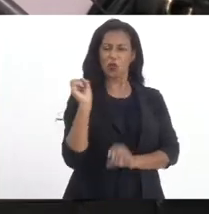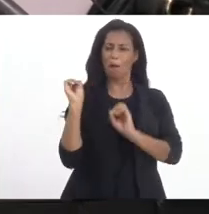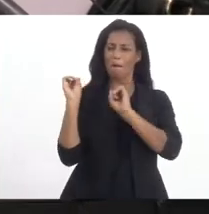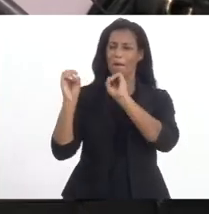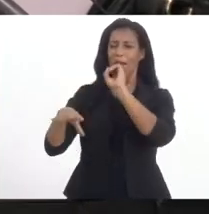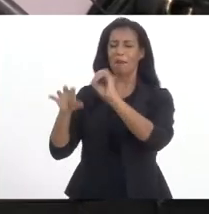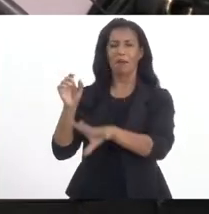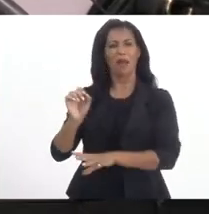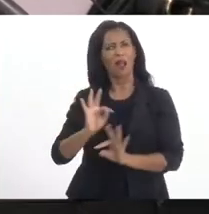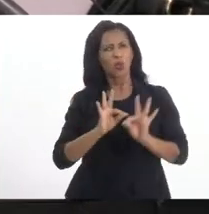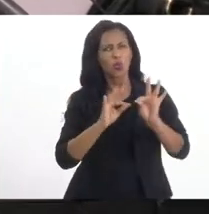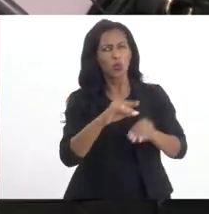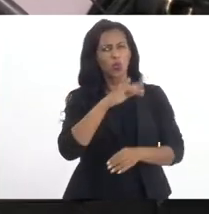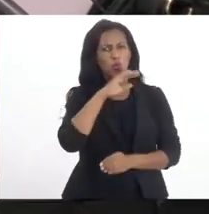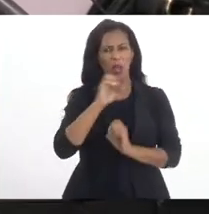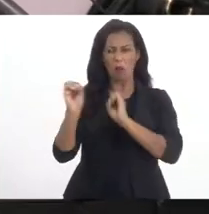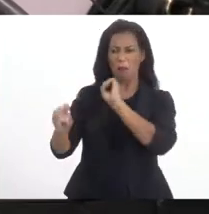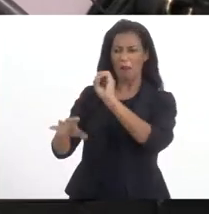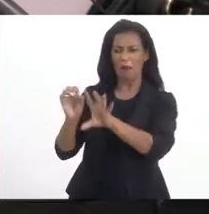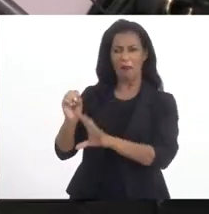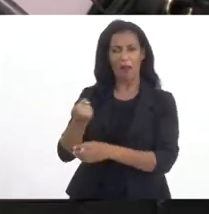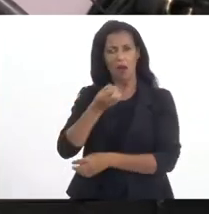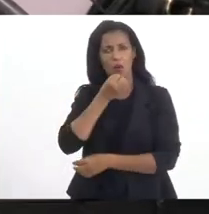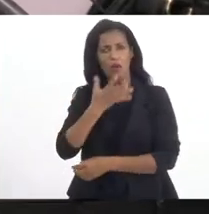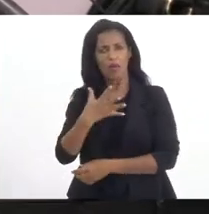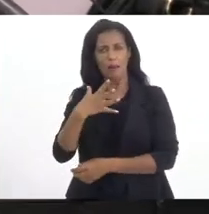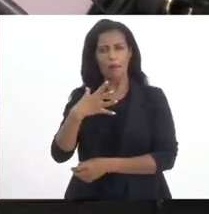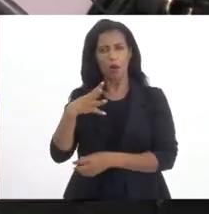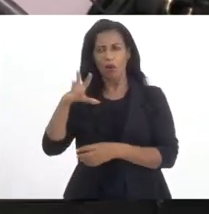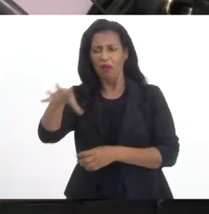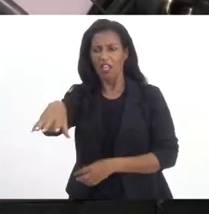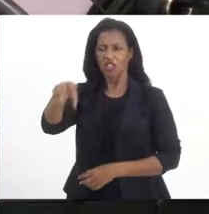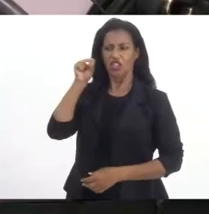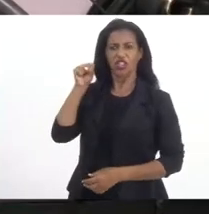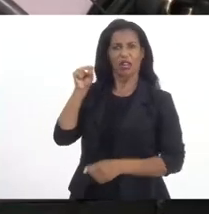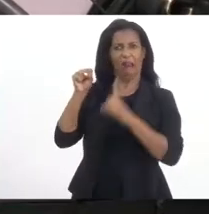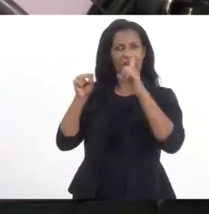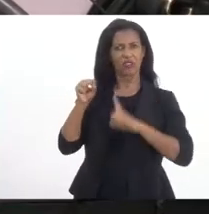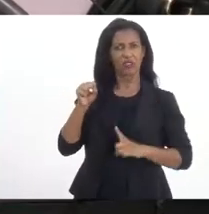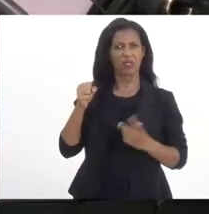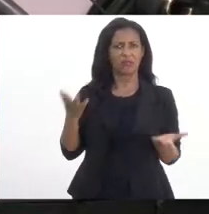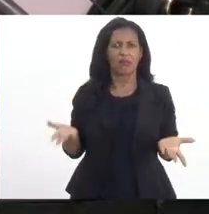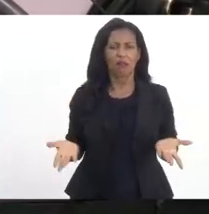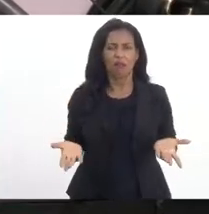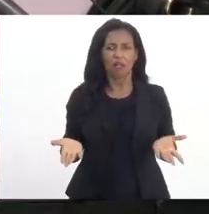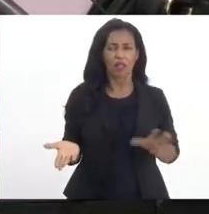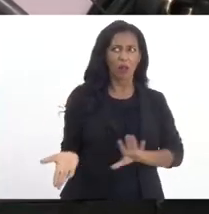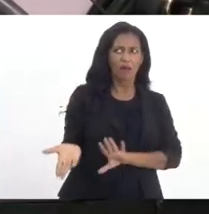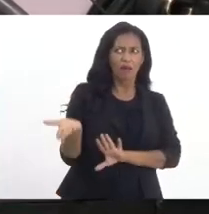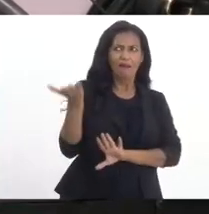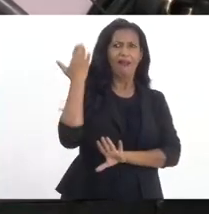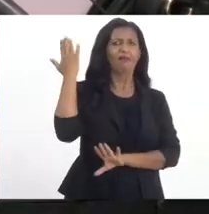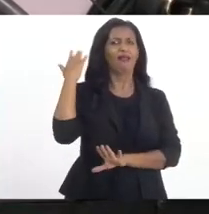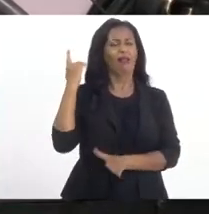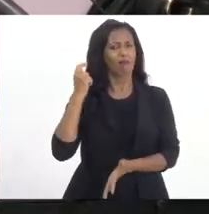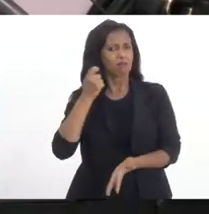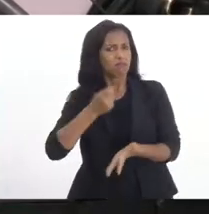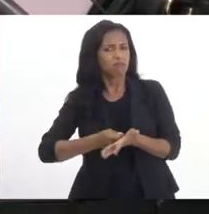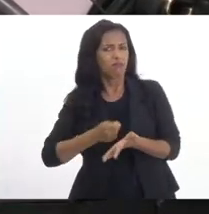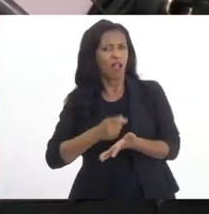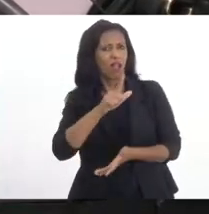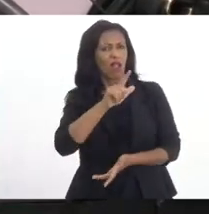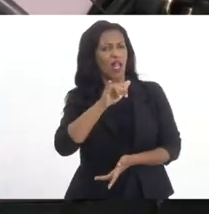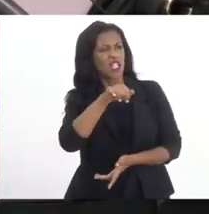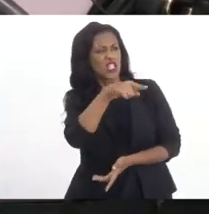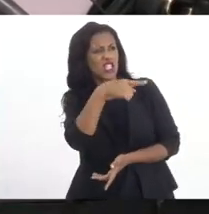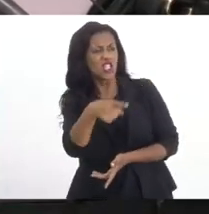na Zona Oeste. O que é bom, querem tirar o direito da população da Zona Oeste. Então, lá atrás, quando nós lutamos contra Orixão de